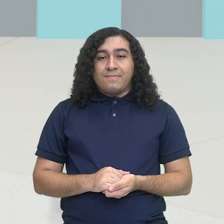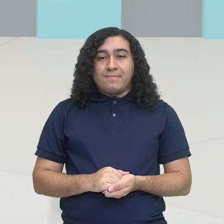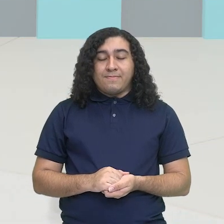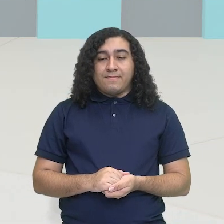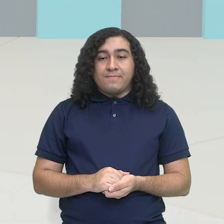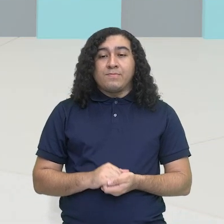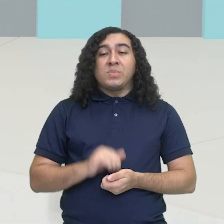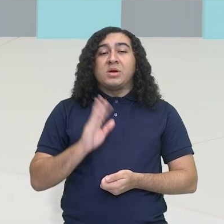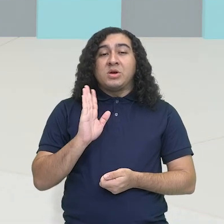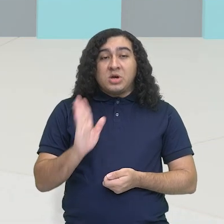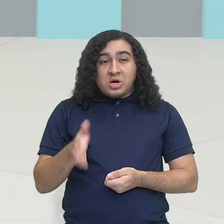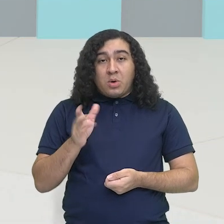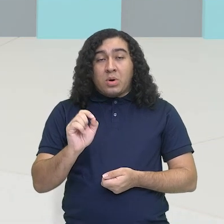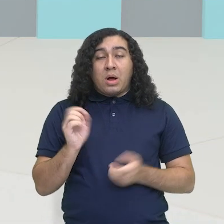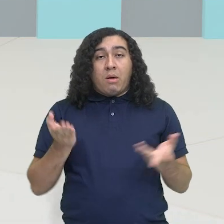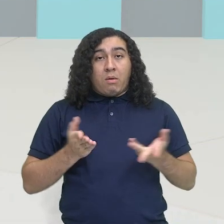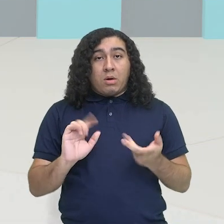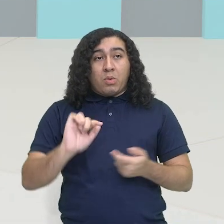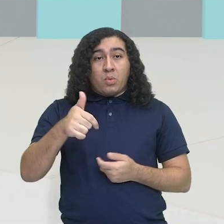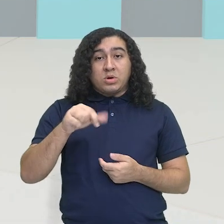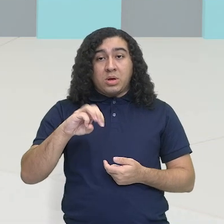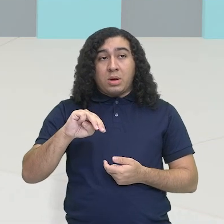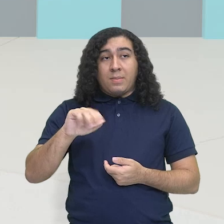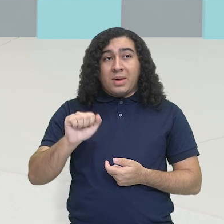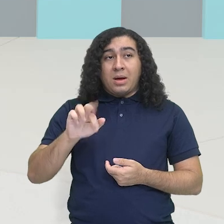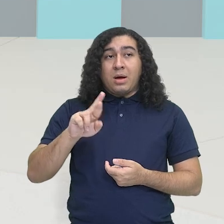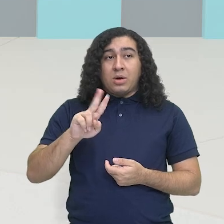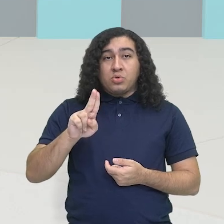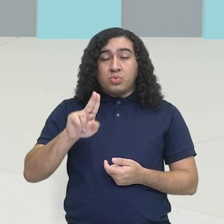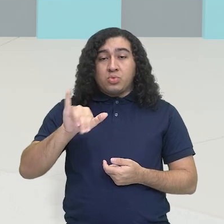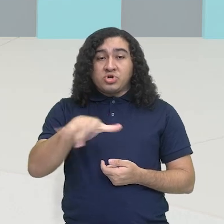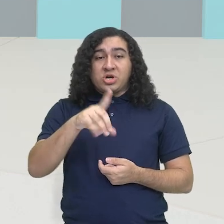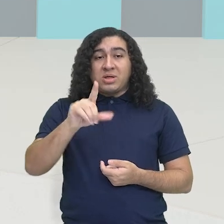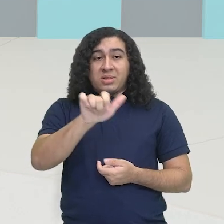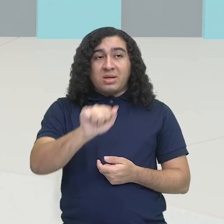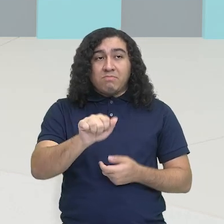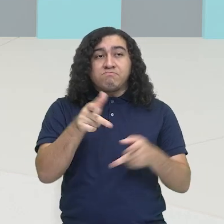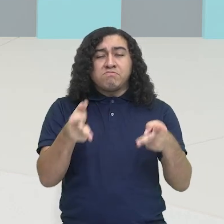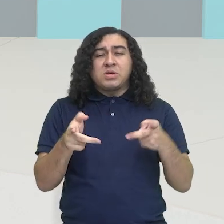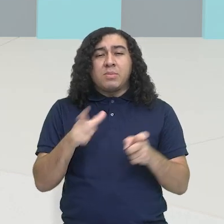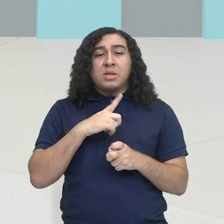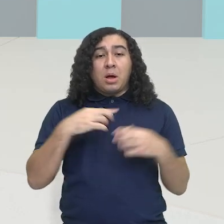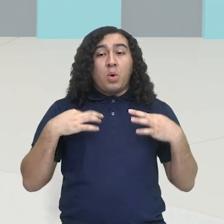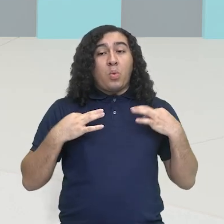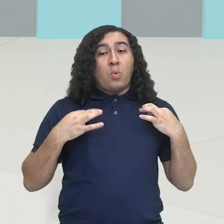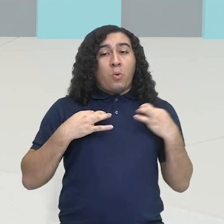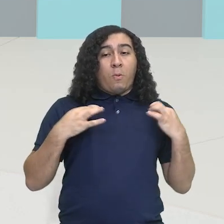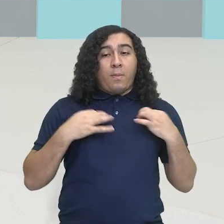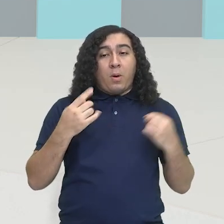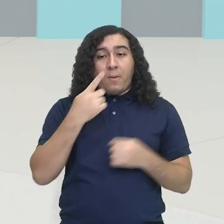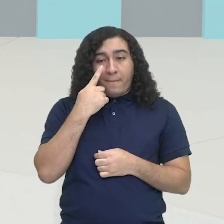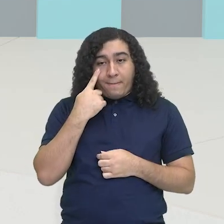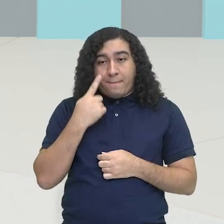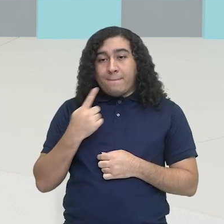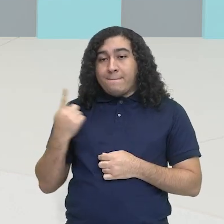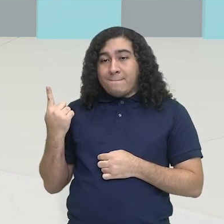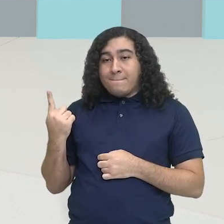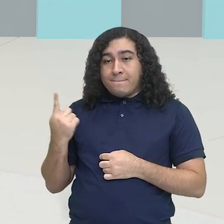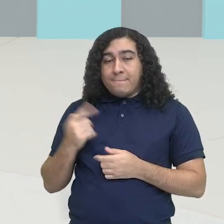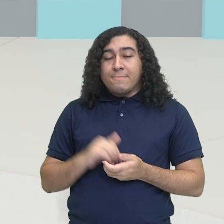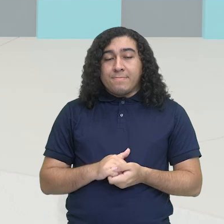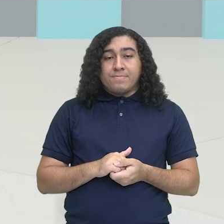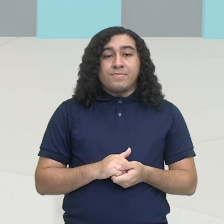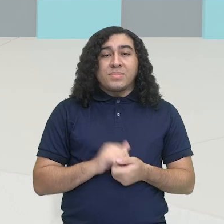Falando então da marujada, observem aqui a sua indumentária, né? Como é que esse povo está se vestindo. Trata-se